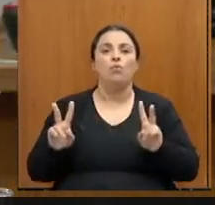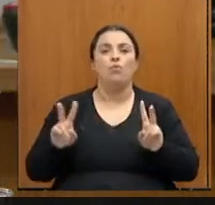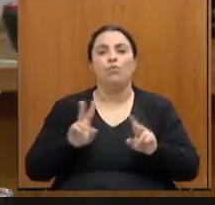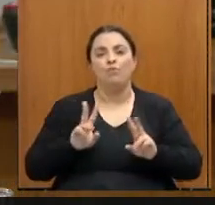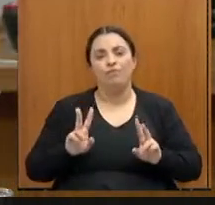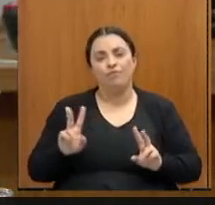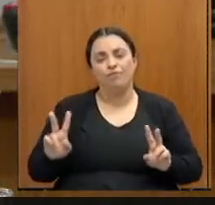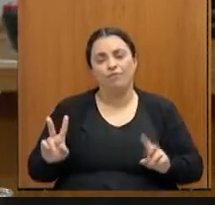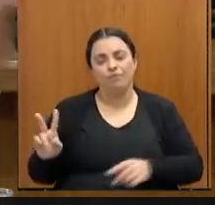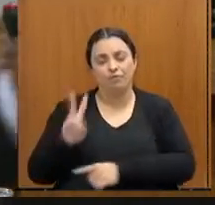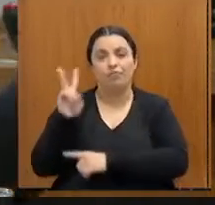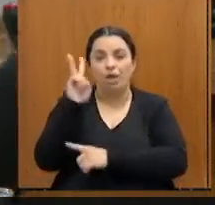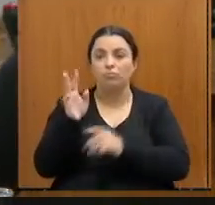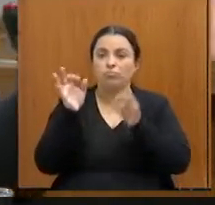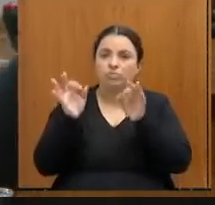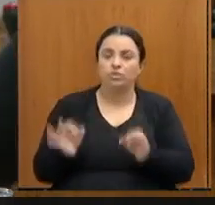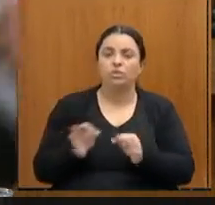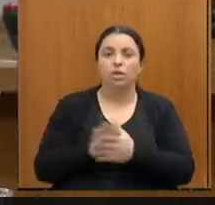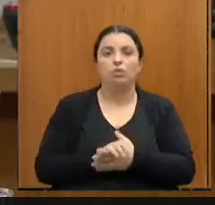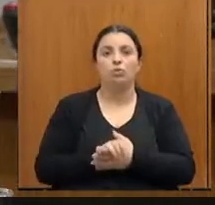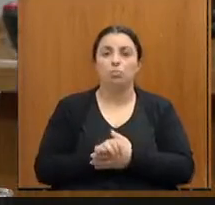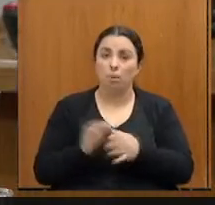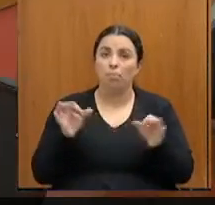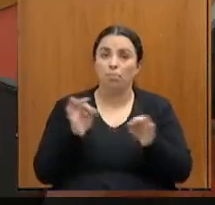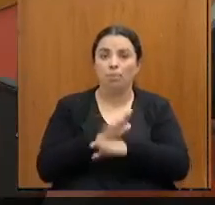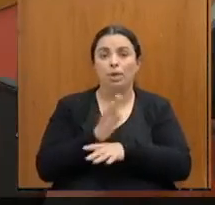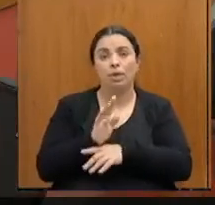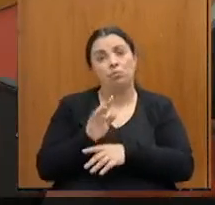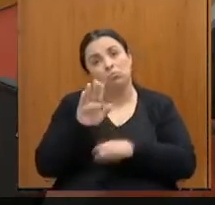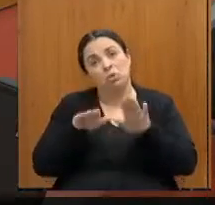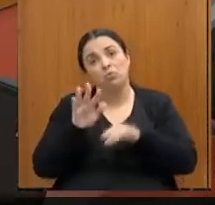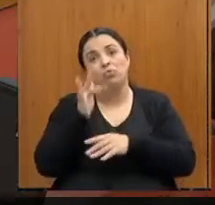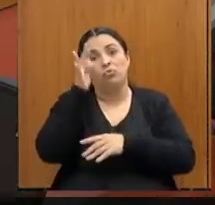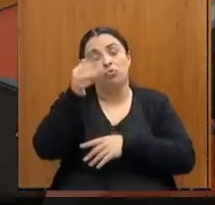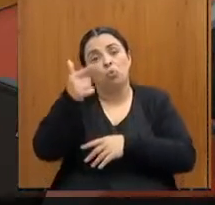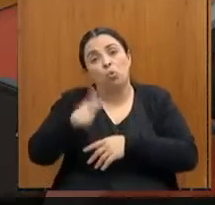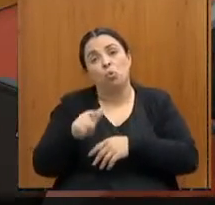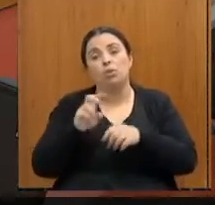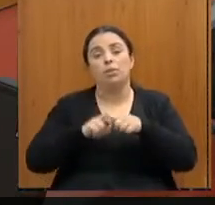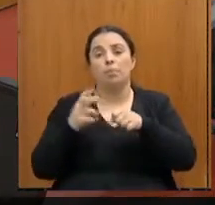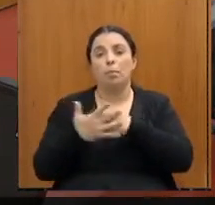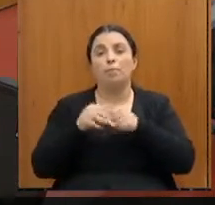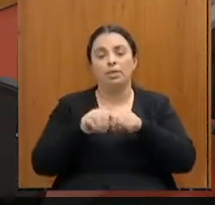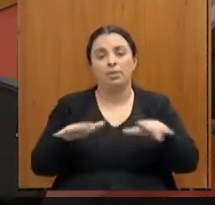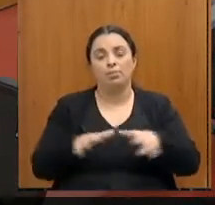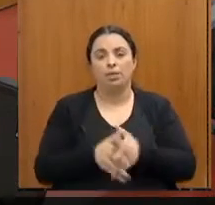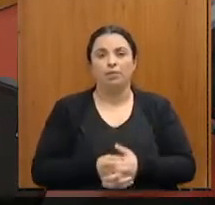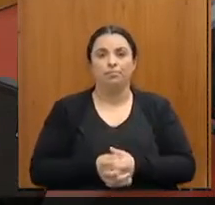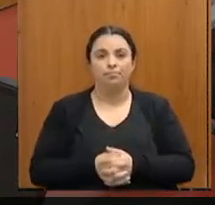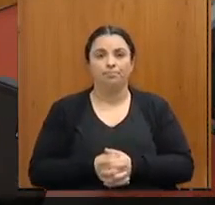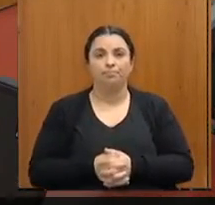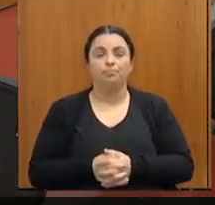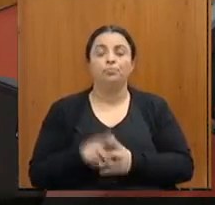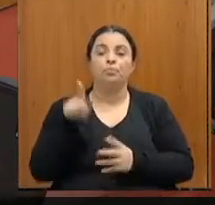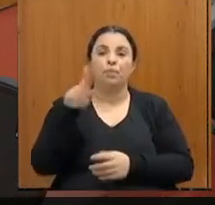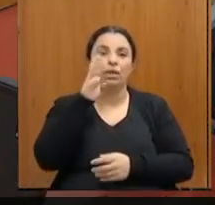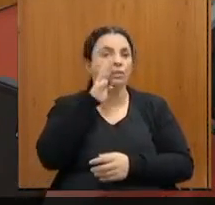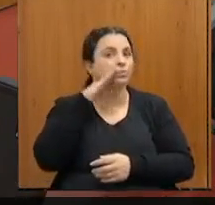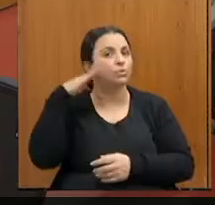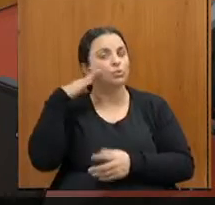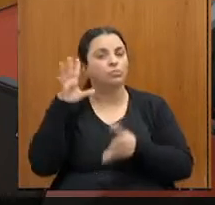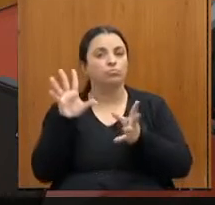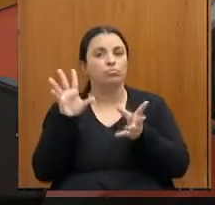Mas por que não para outras que porventura venham a a palavra para as considerações finais